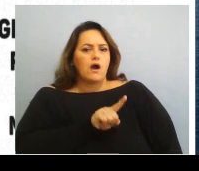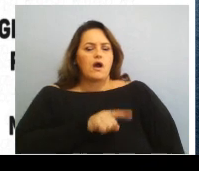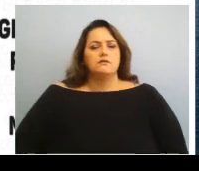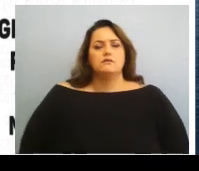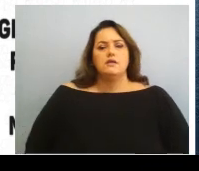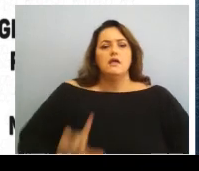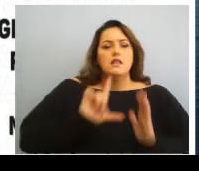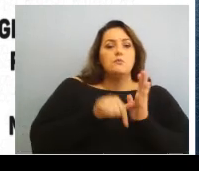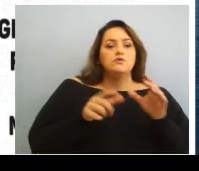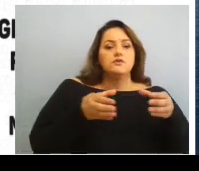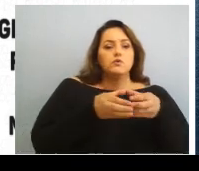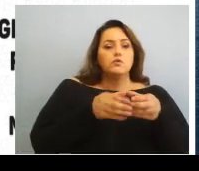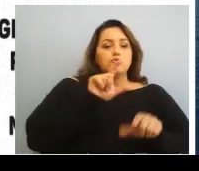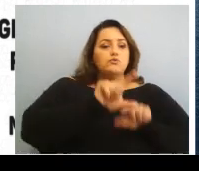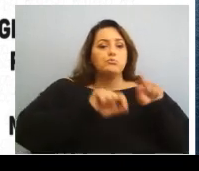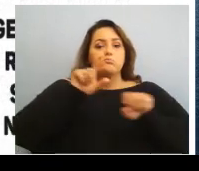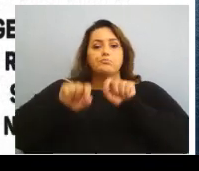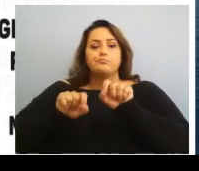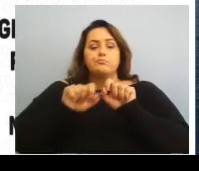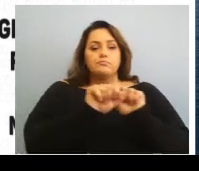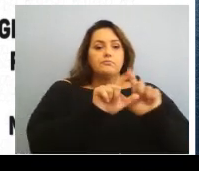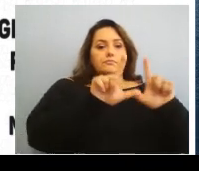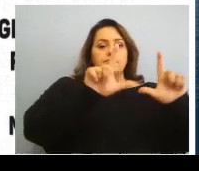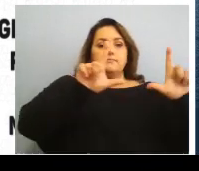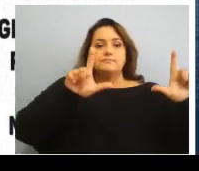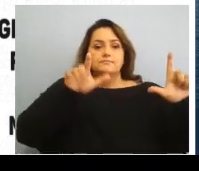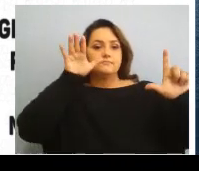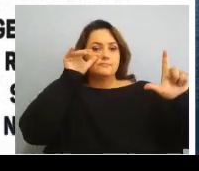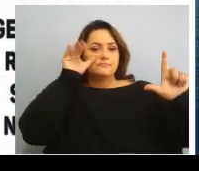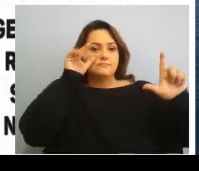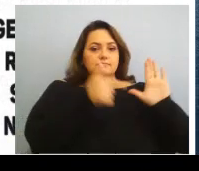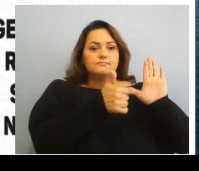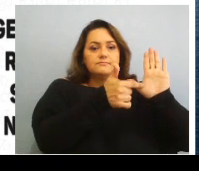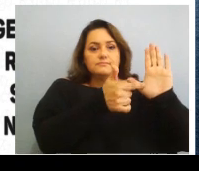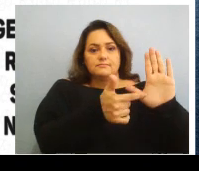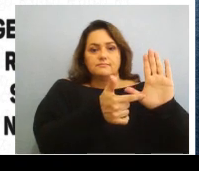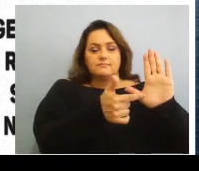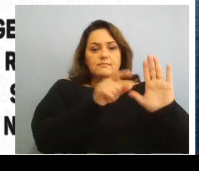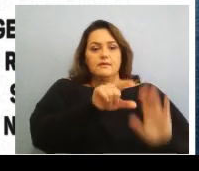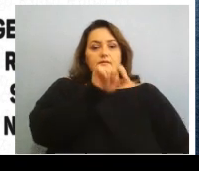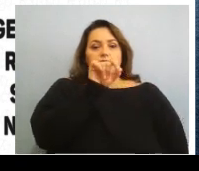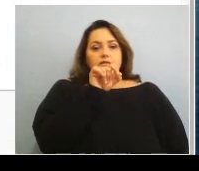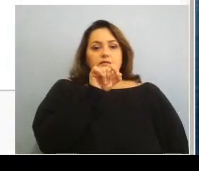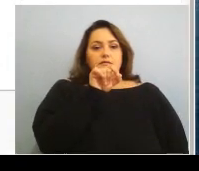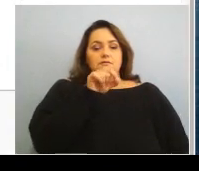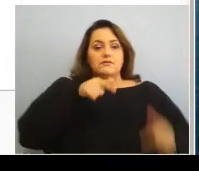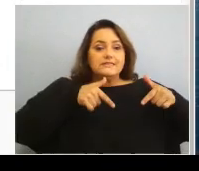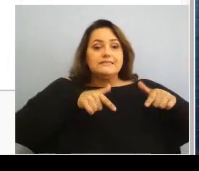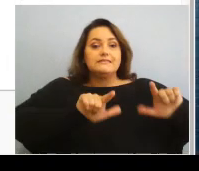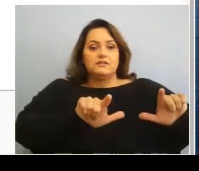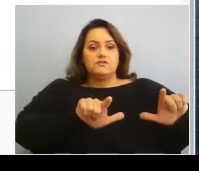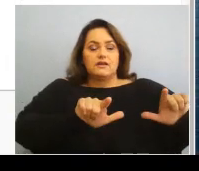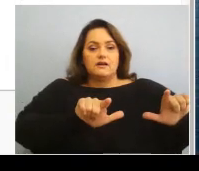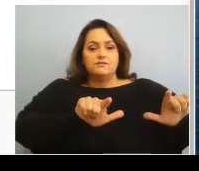seguida você vai ter um grupo de opções. Você vai ter uma tela inicial, que é essa que está aparecendo. Você vai ter uma opção manifesto, nós vamos